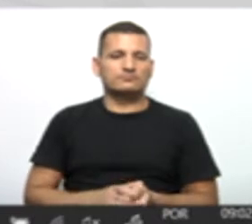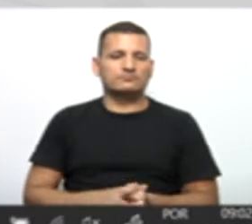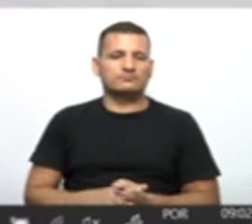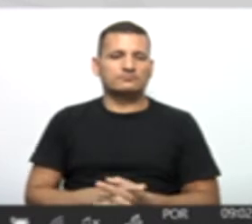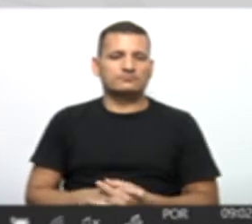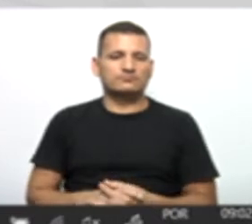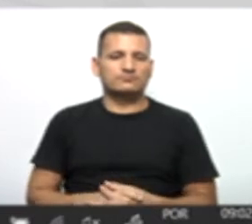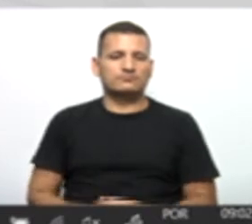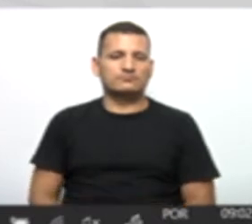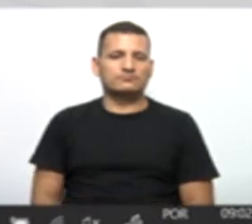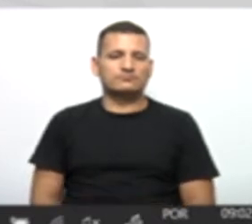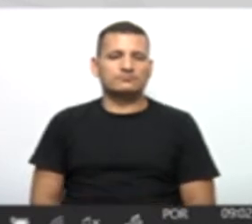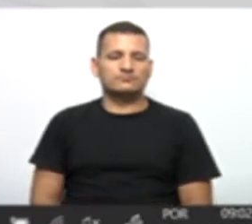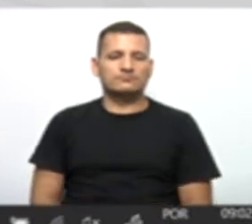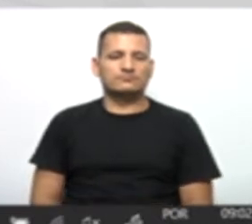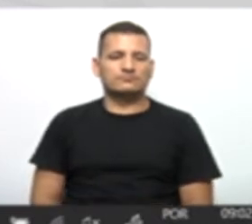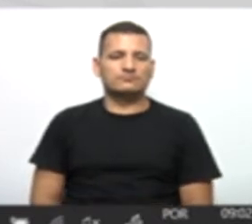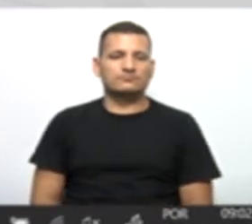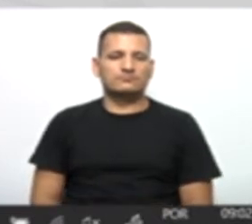cadastro.